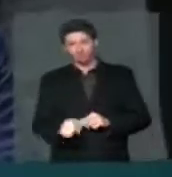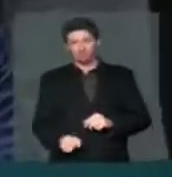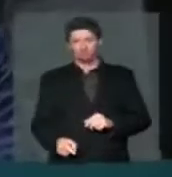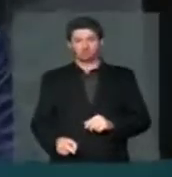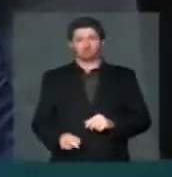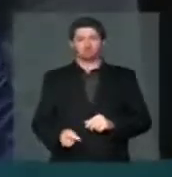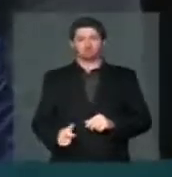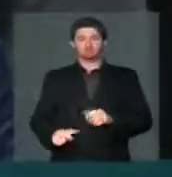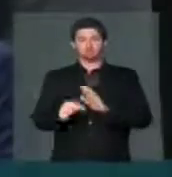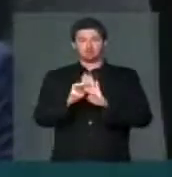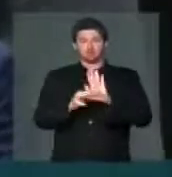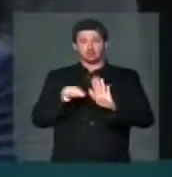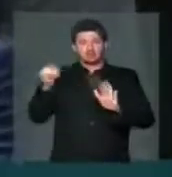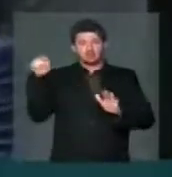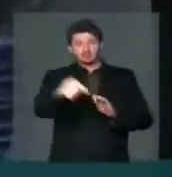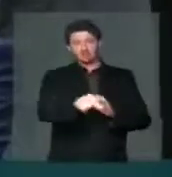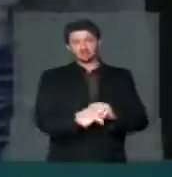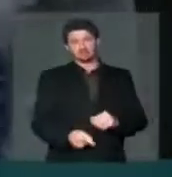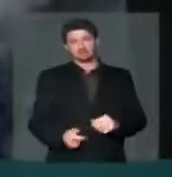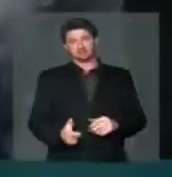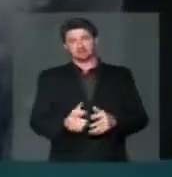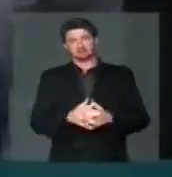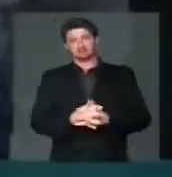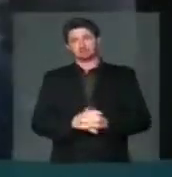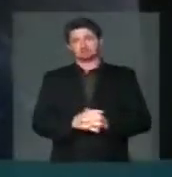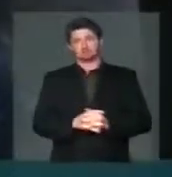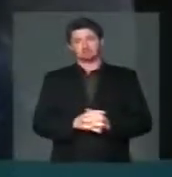a esse texto